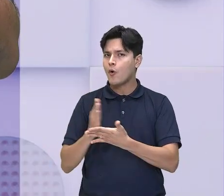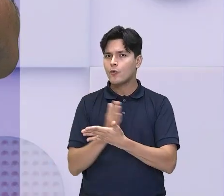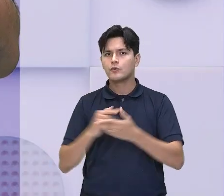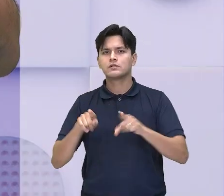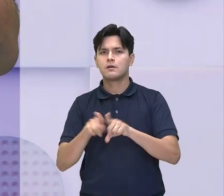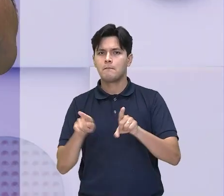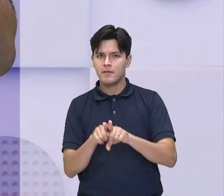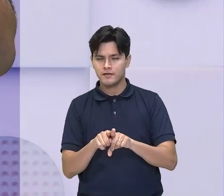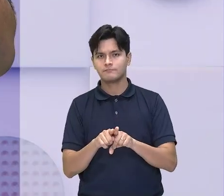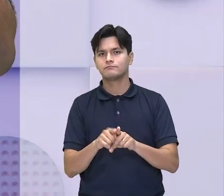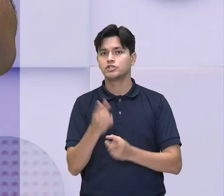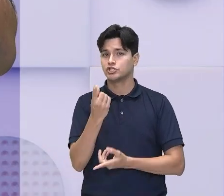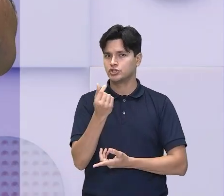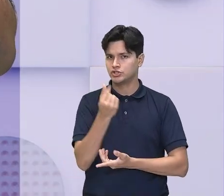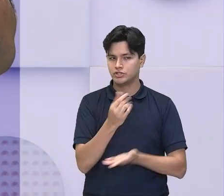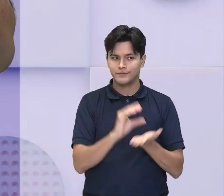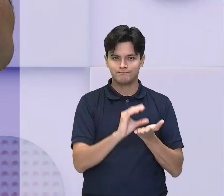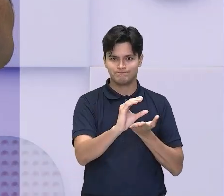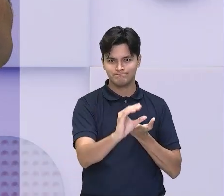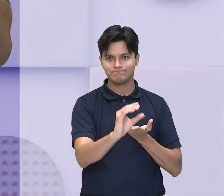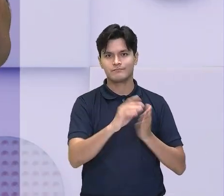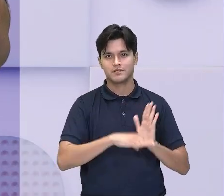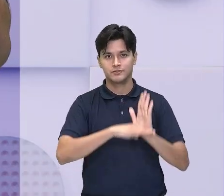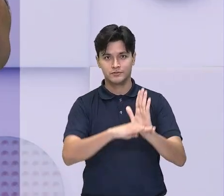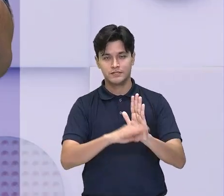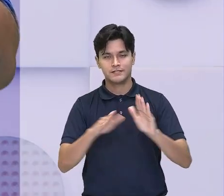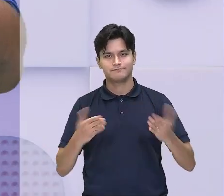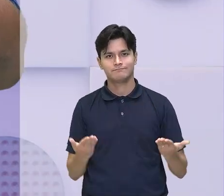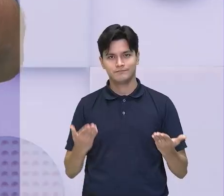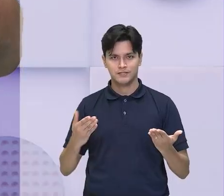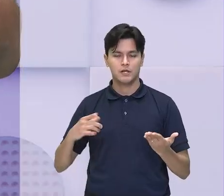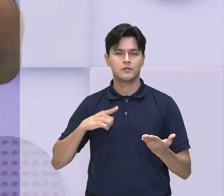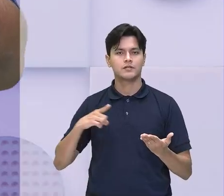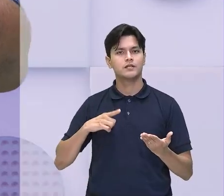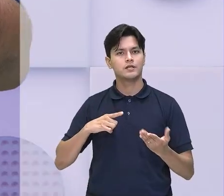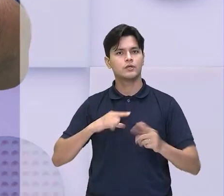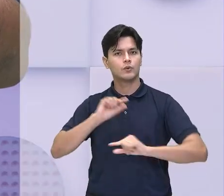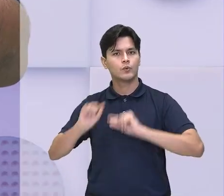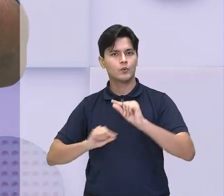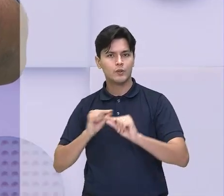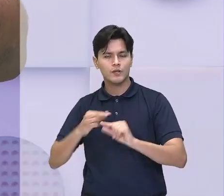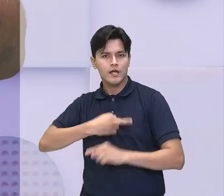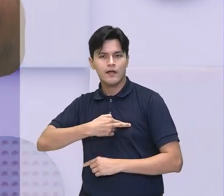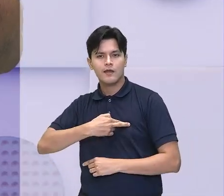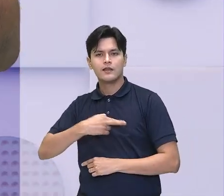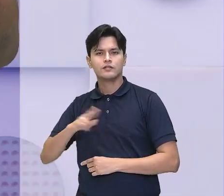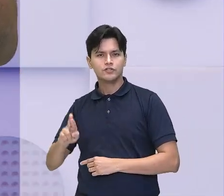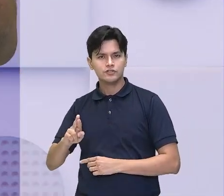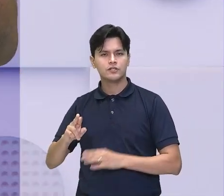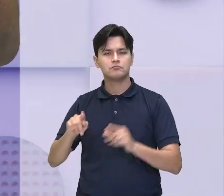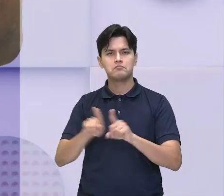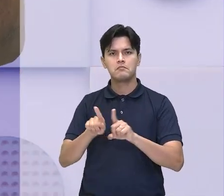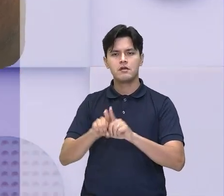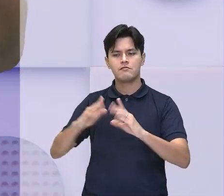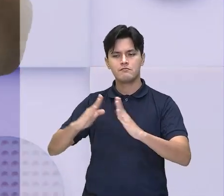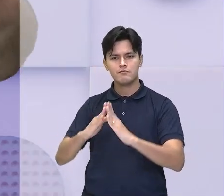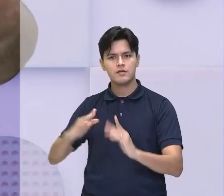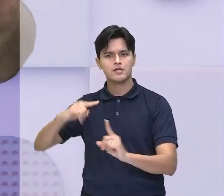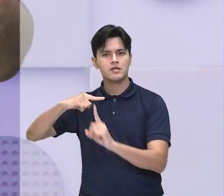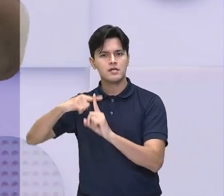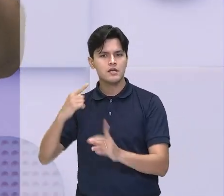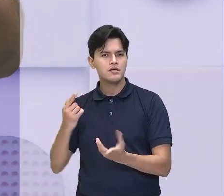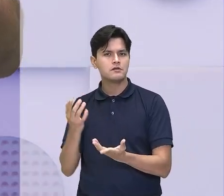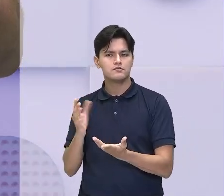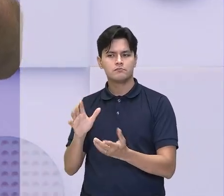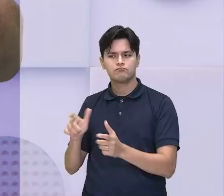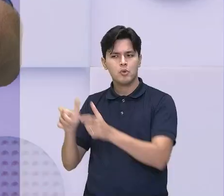pensamos nessa relação das religiões, das igrejas, das organizações